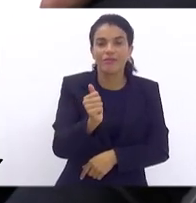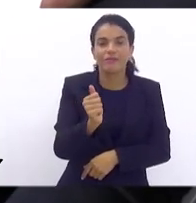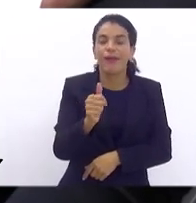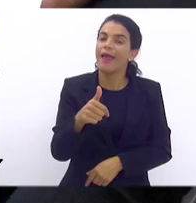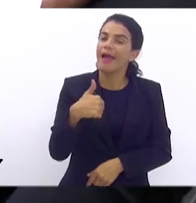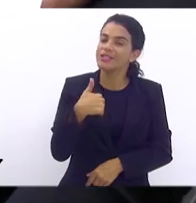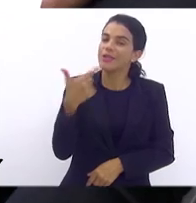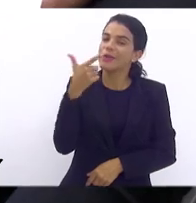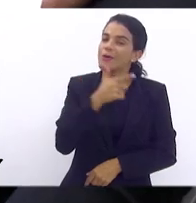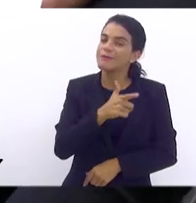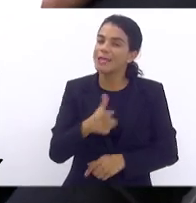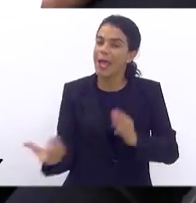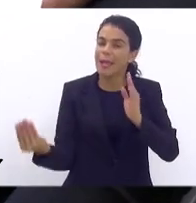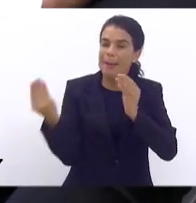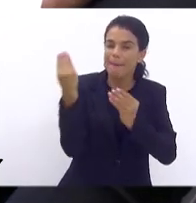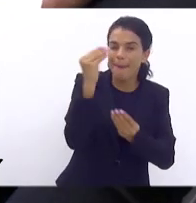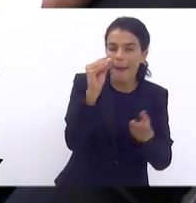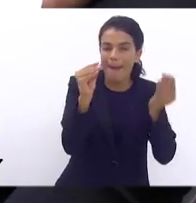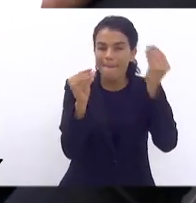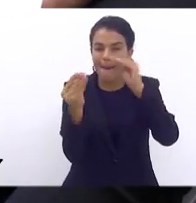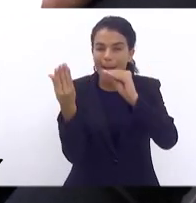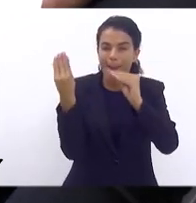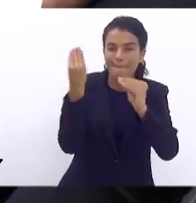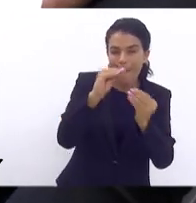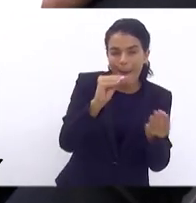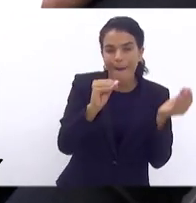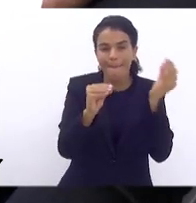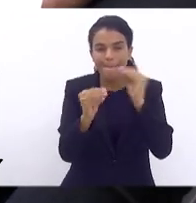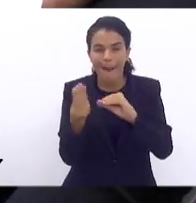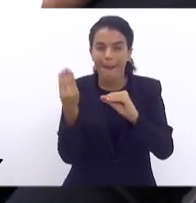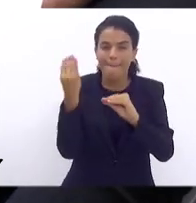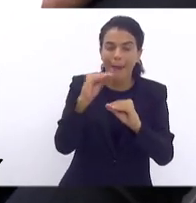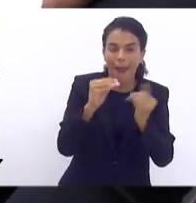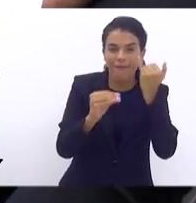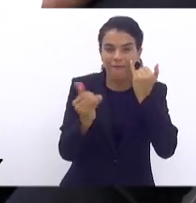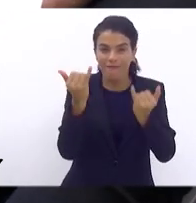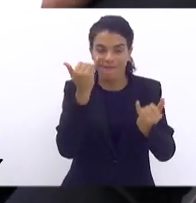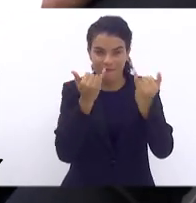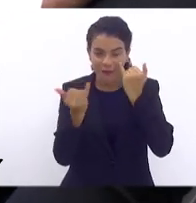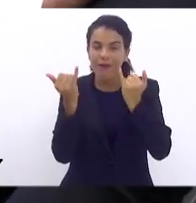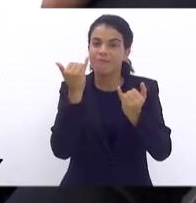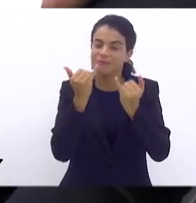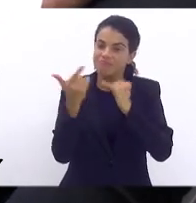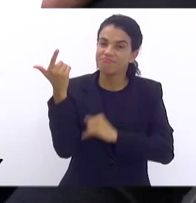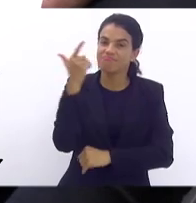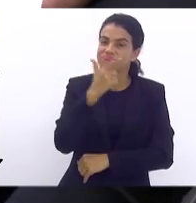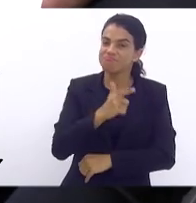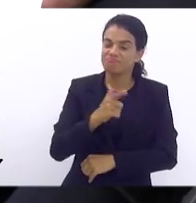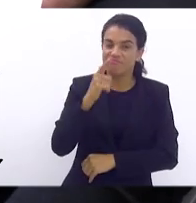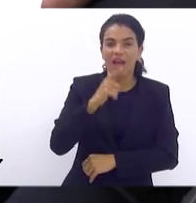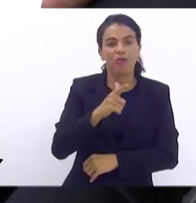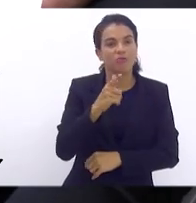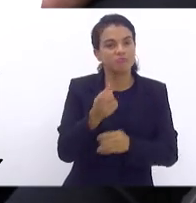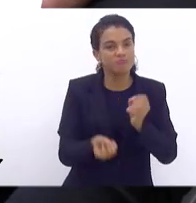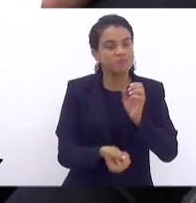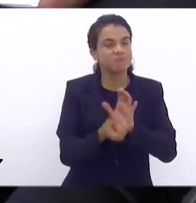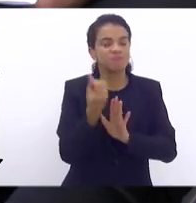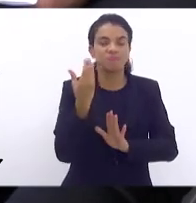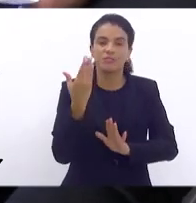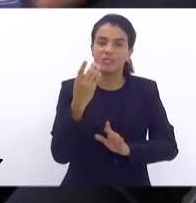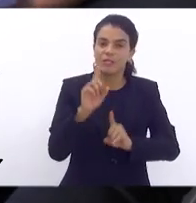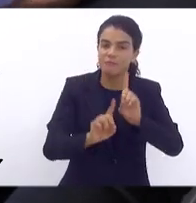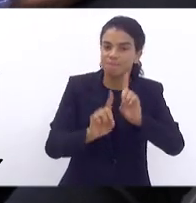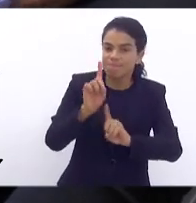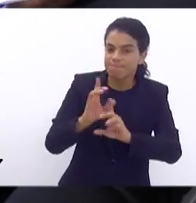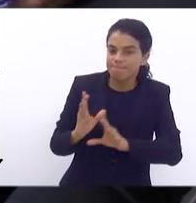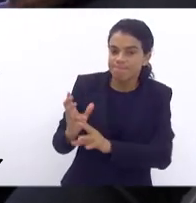aí a gente consegue inserir vários marcadores vários dados para a gente tem um diagnóstico do atendimento com